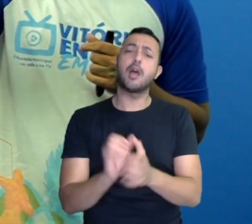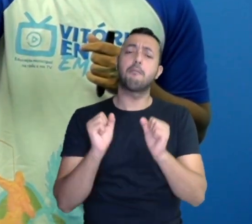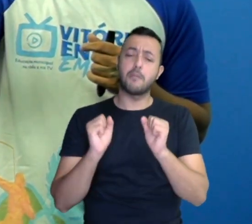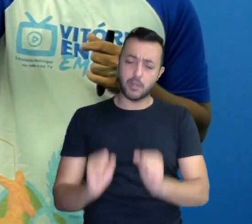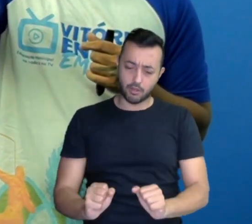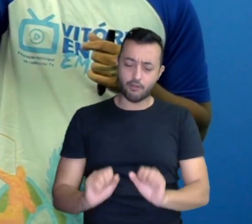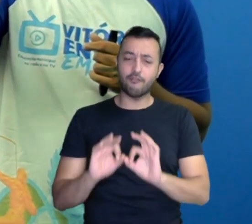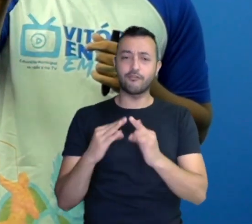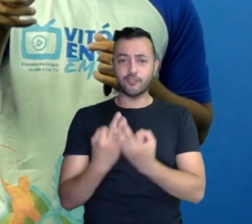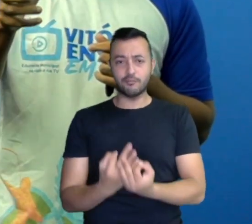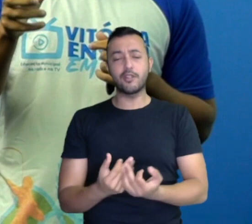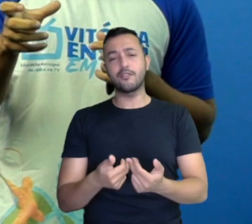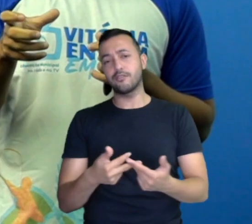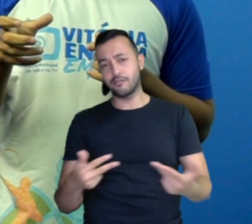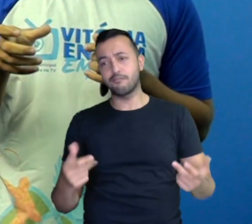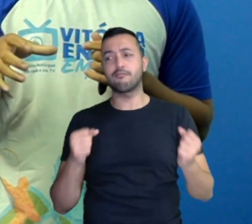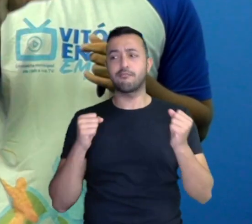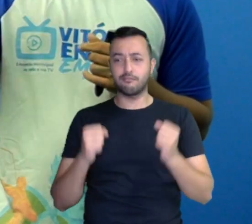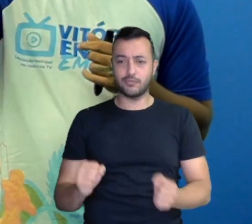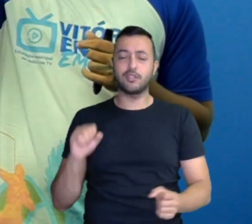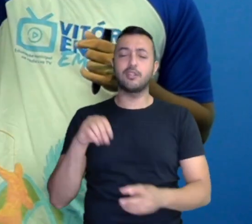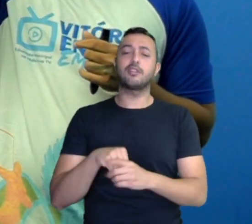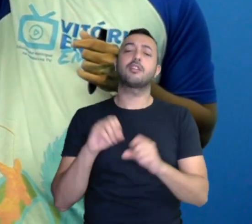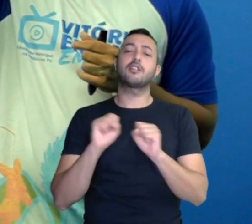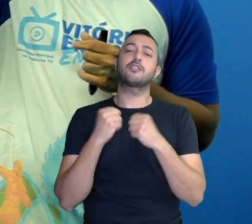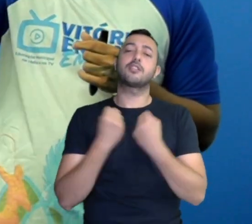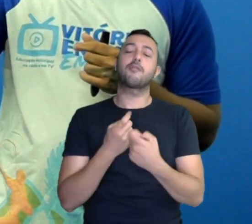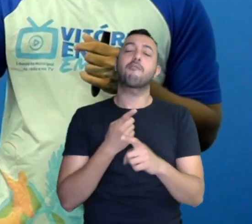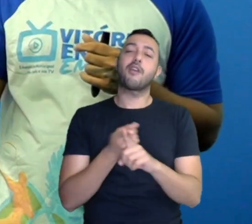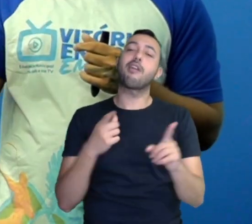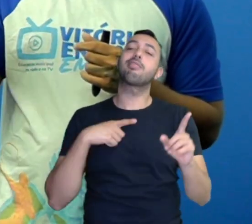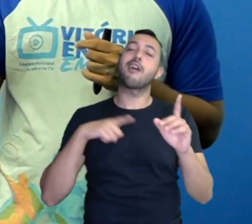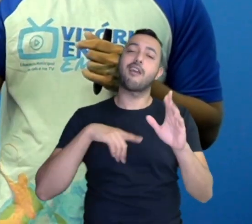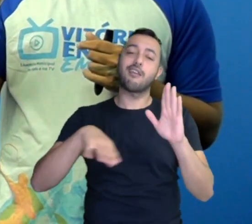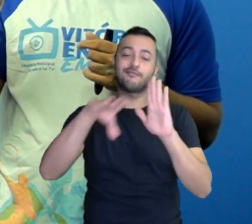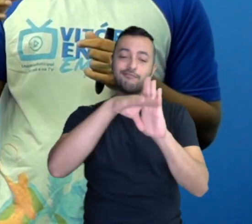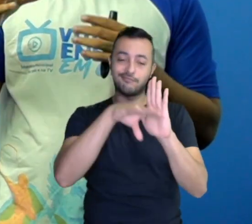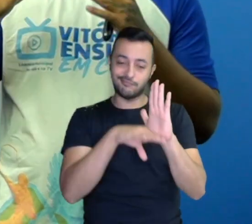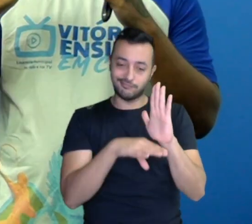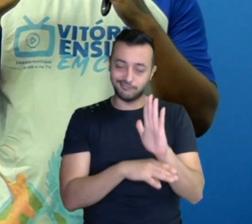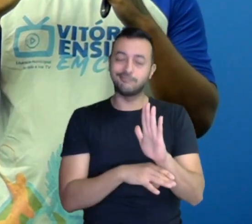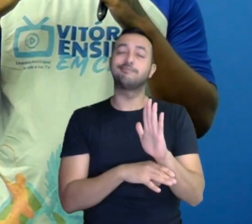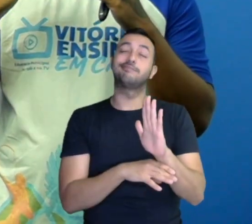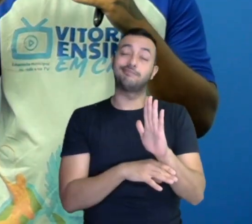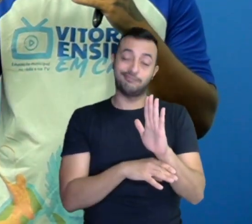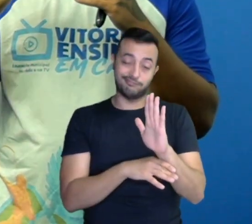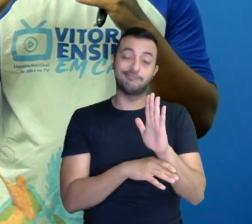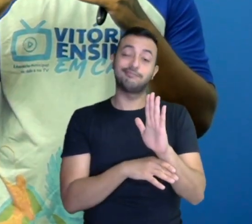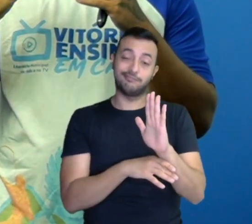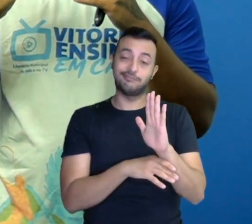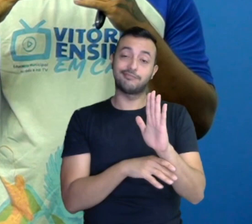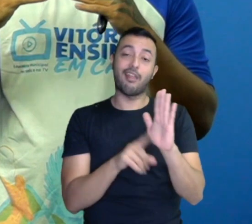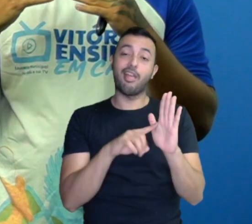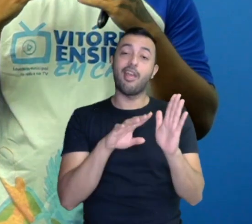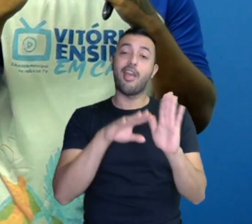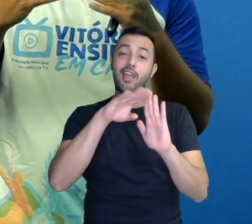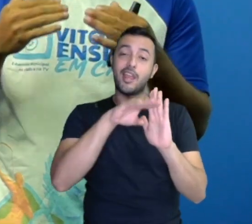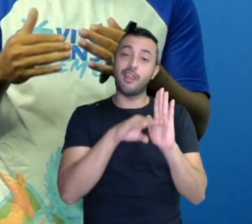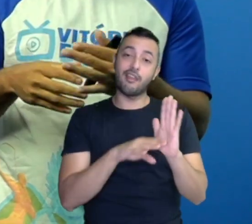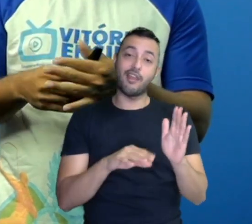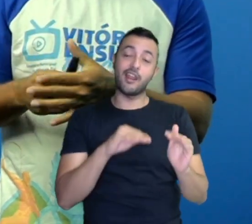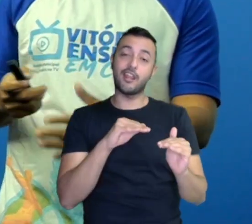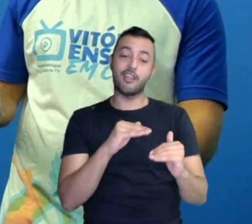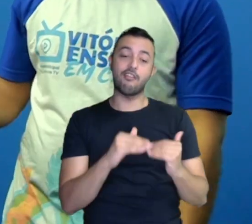nesse período aí, né, dentro dessas sociedades, mas que possuíam uma hierarquia muito, que não tinha mobilidade, uma hierarquia